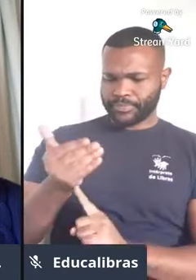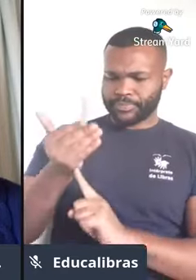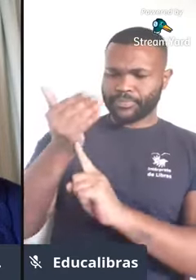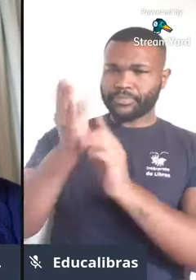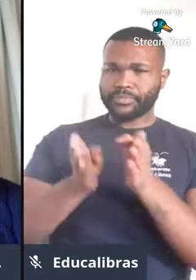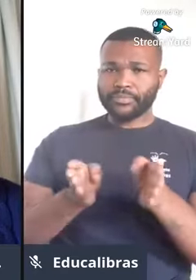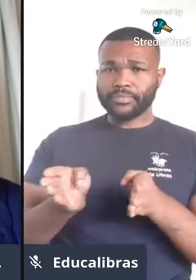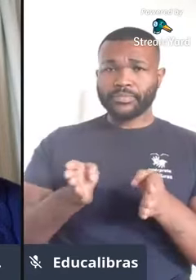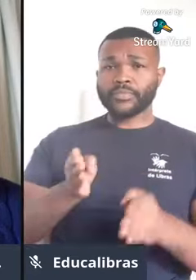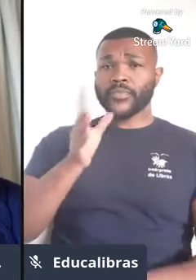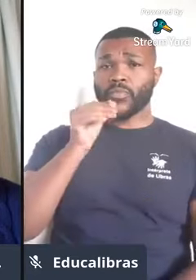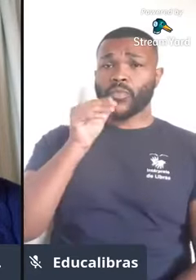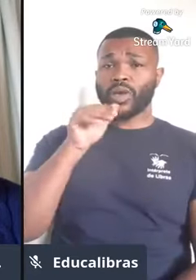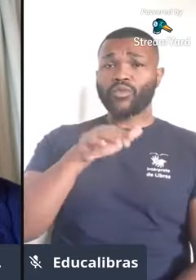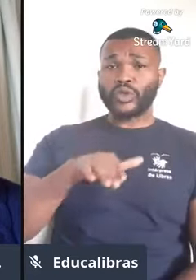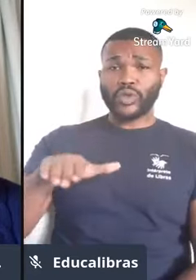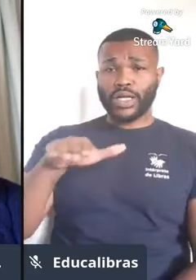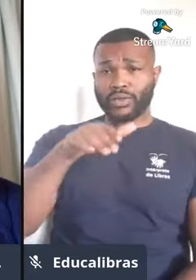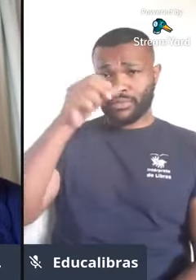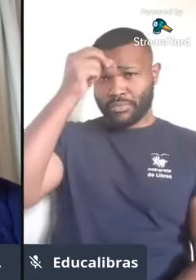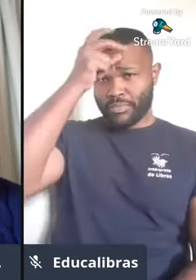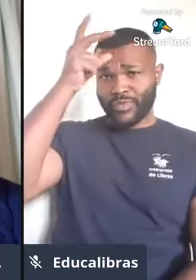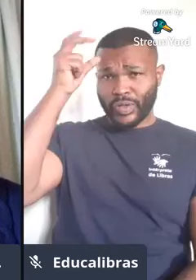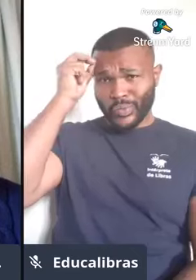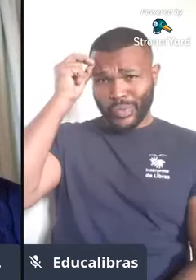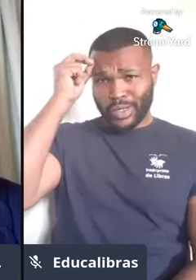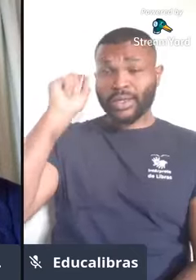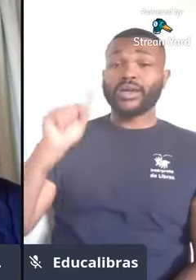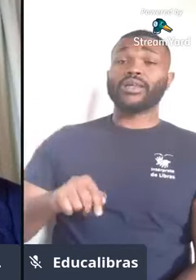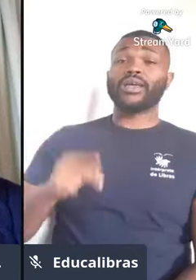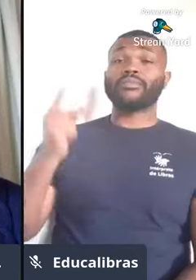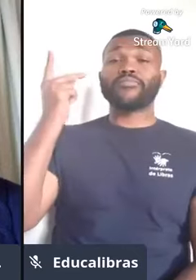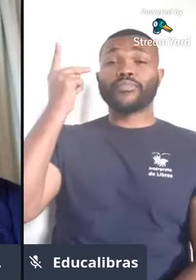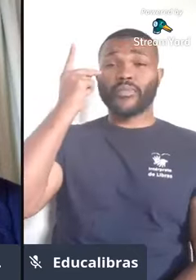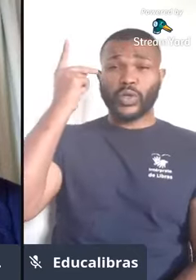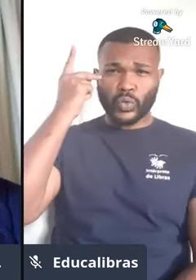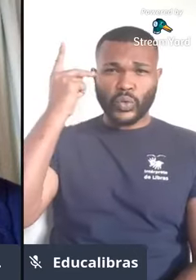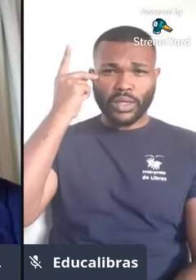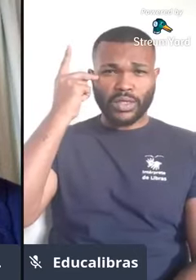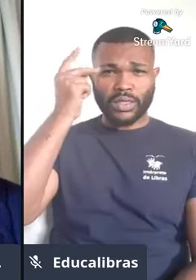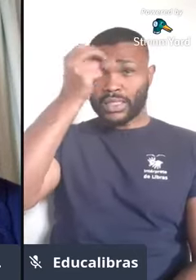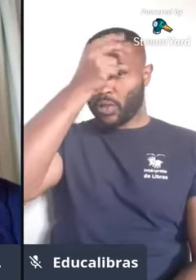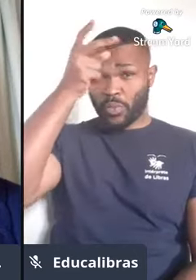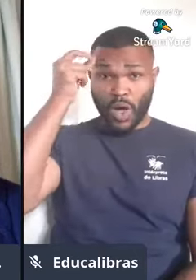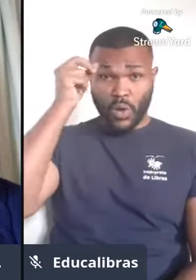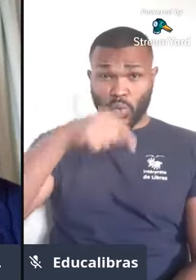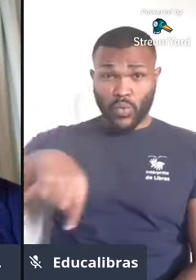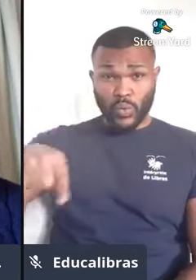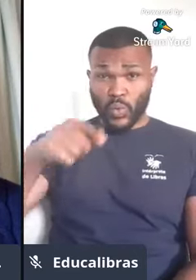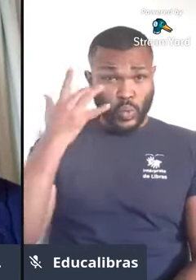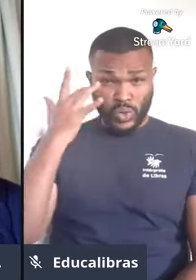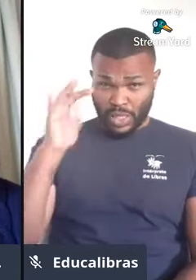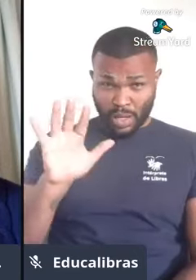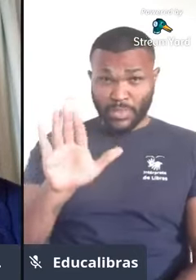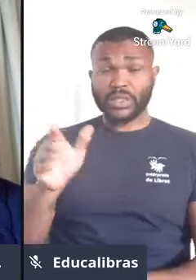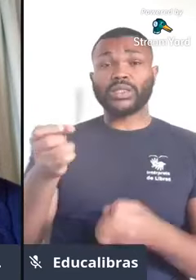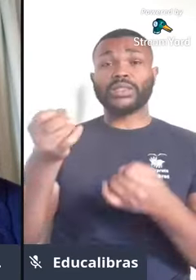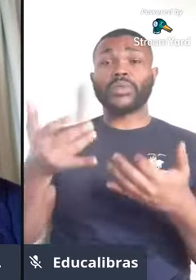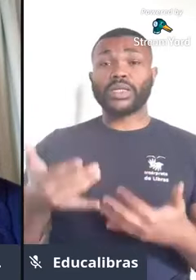servidores municipais. Quer dizer, a Prefeitura de São Paulo, para quem não sabe aí, está nos ouvindo, por sinal, a